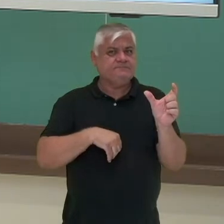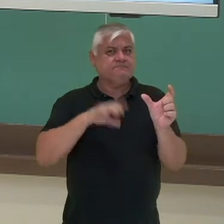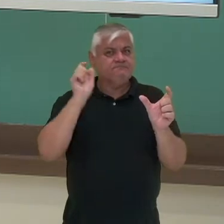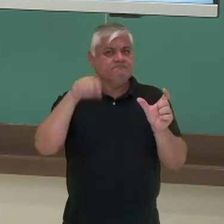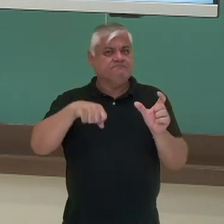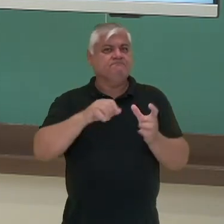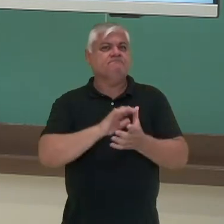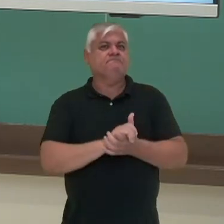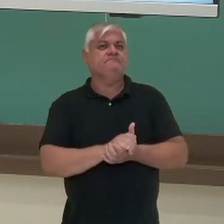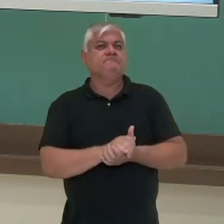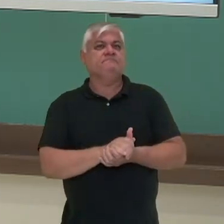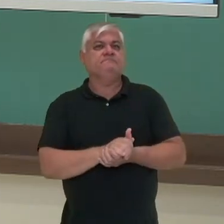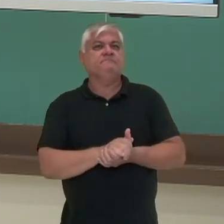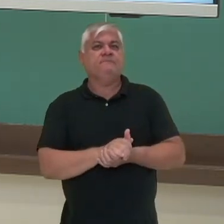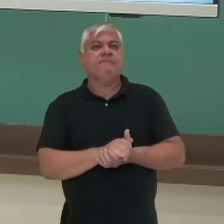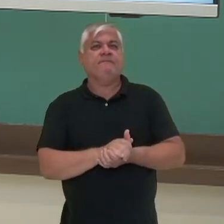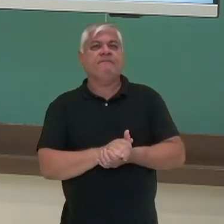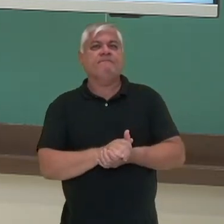é?